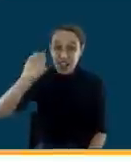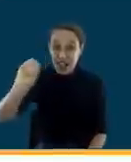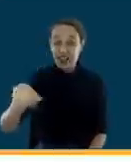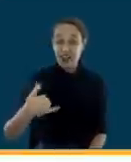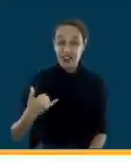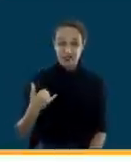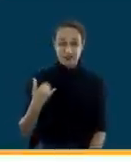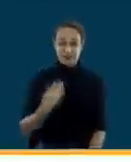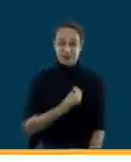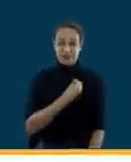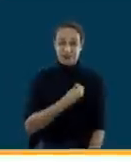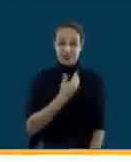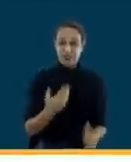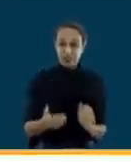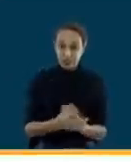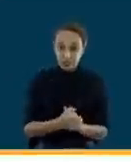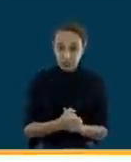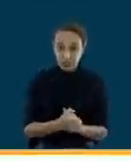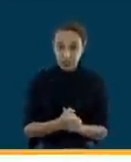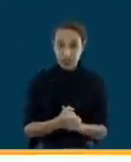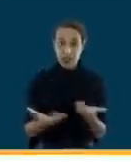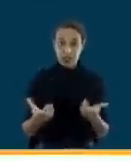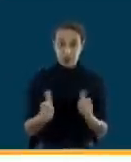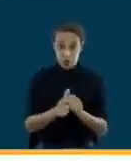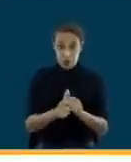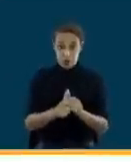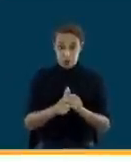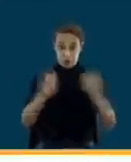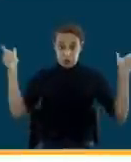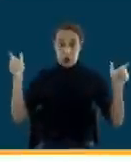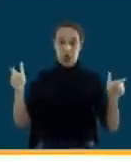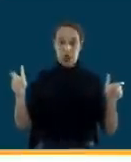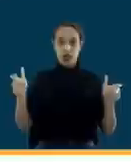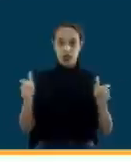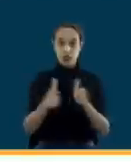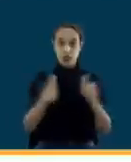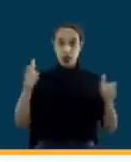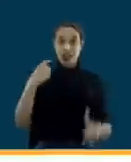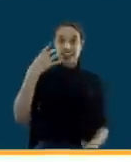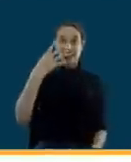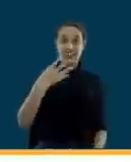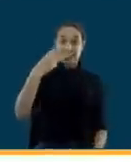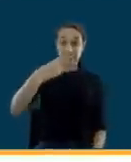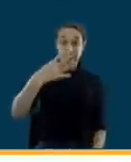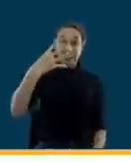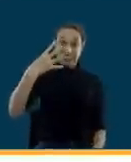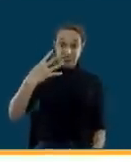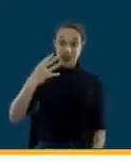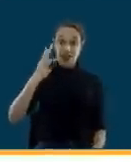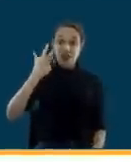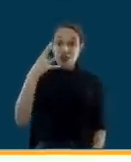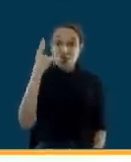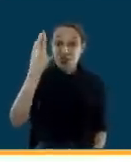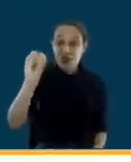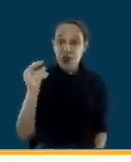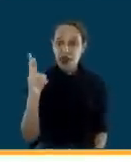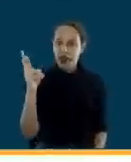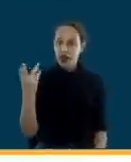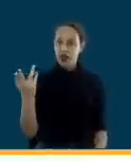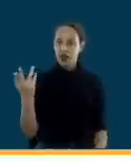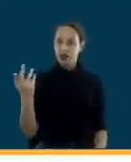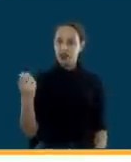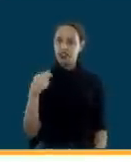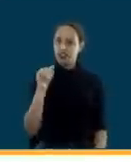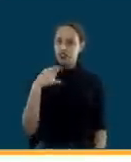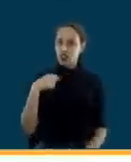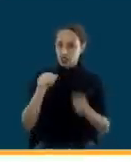42 bilionários brasileiros aumentaram as suas fortunas em 34 bilhões de reais. No período de pandemia. Se a gente estende isso para a América Latina e o